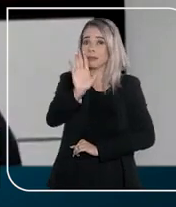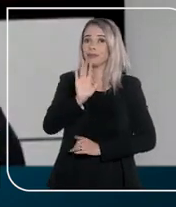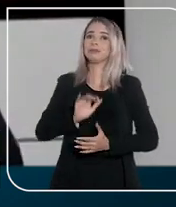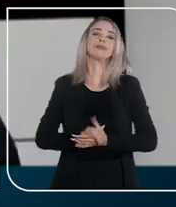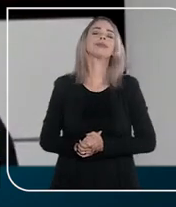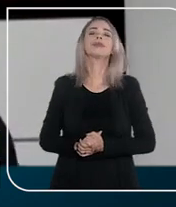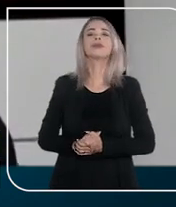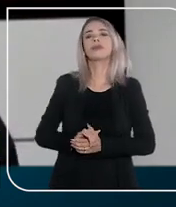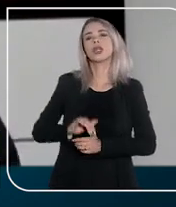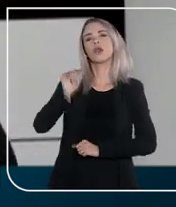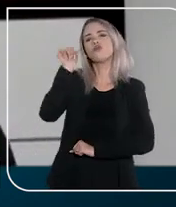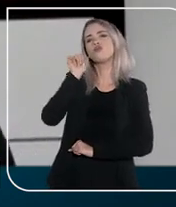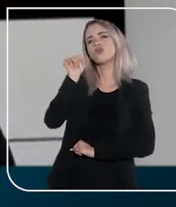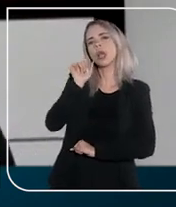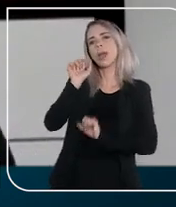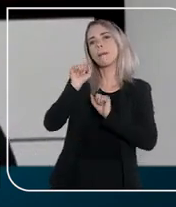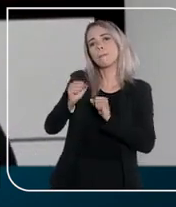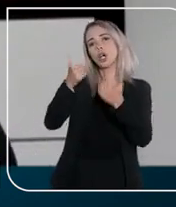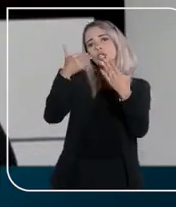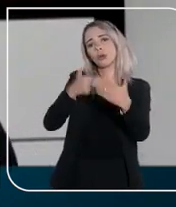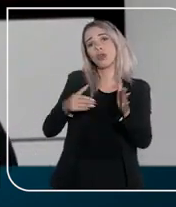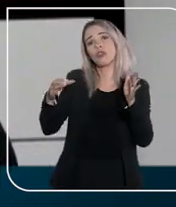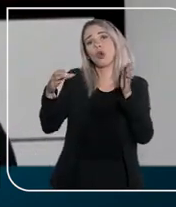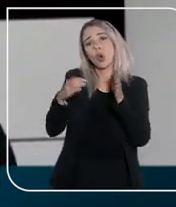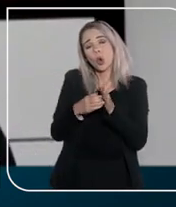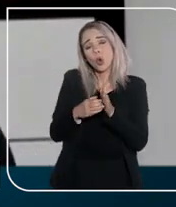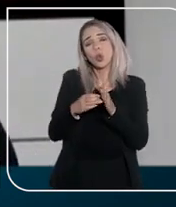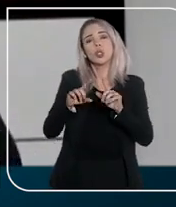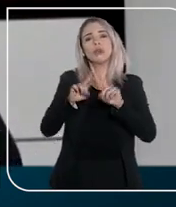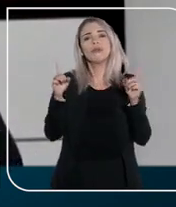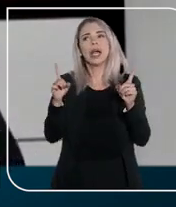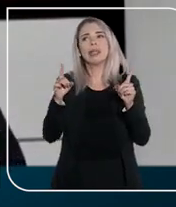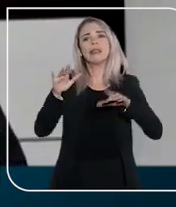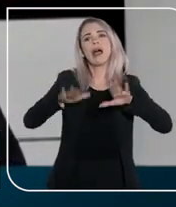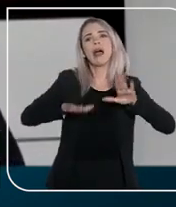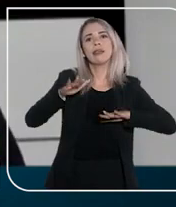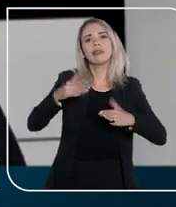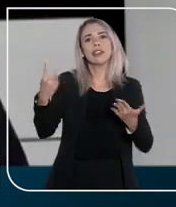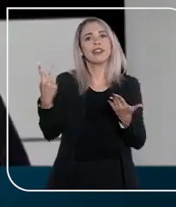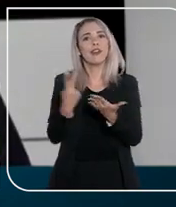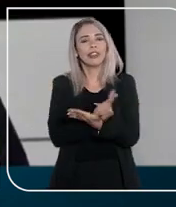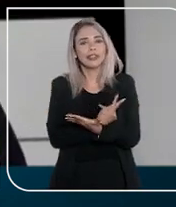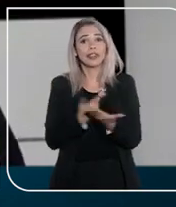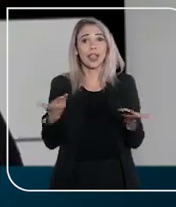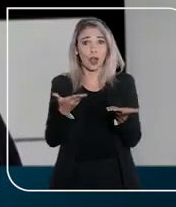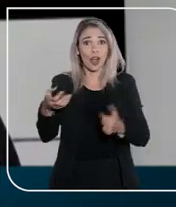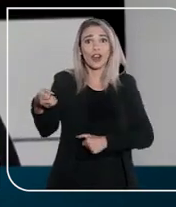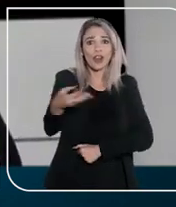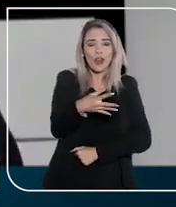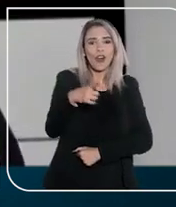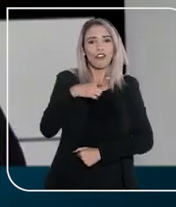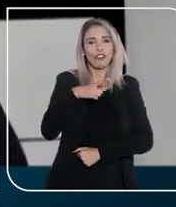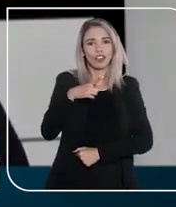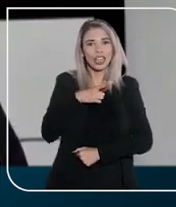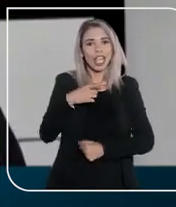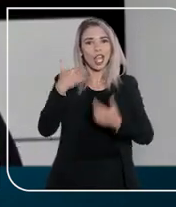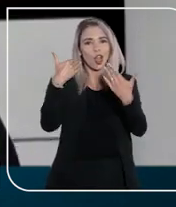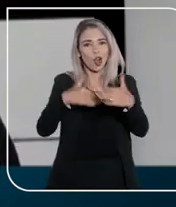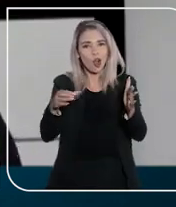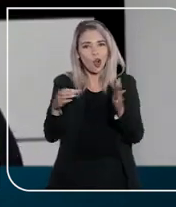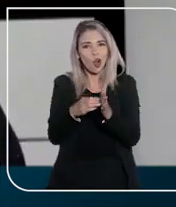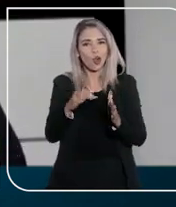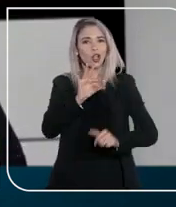que você, como mulher, pode prestar um concurso público e o concurso, por algum motivo, como a gente teve recentemente agora, o concurso da Polícia Militar do